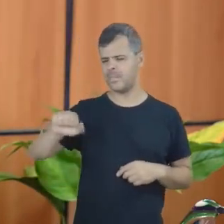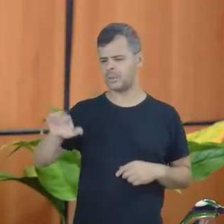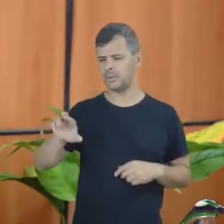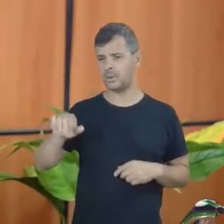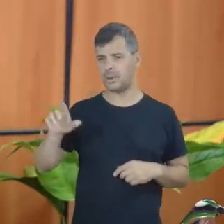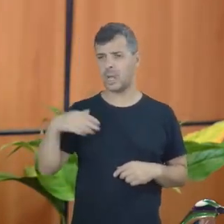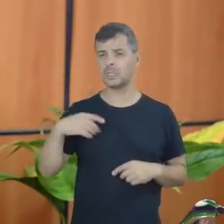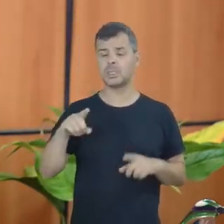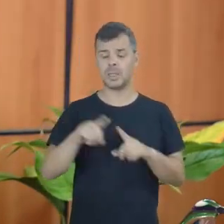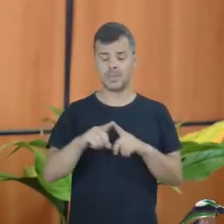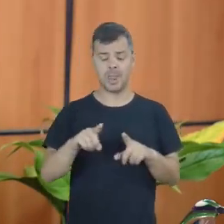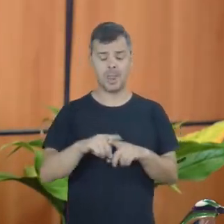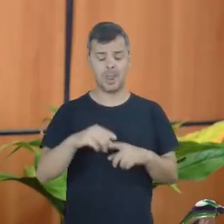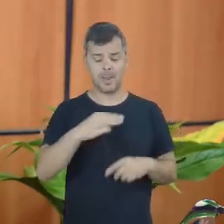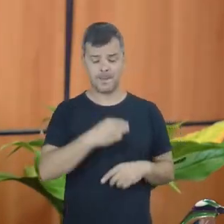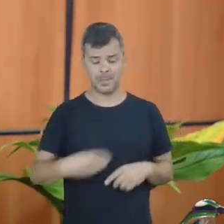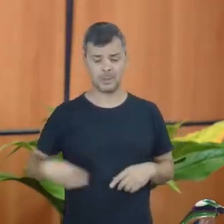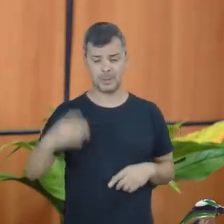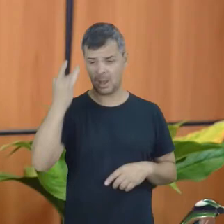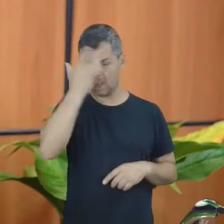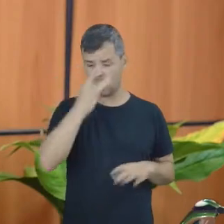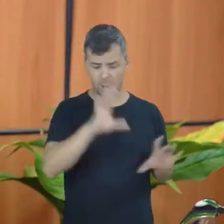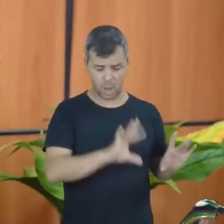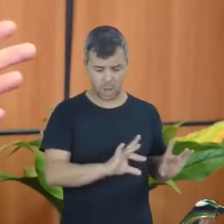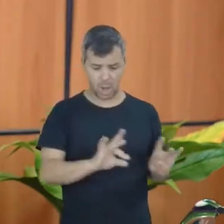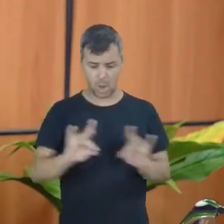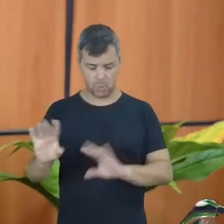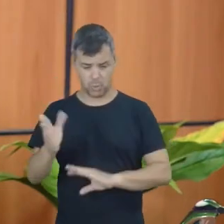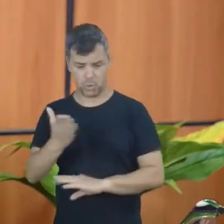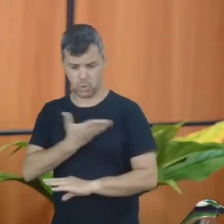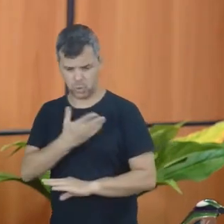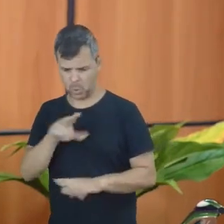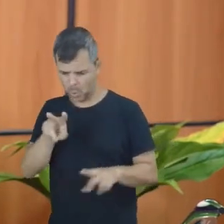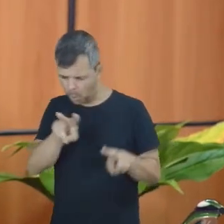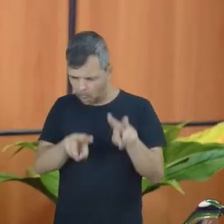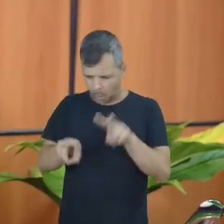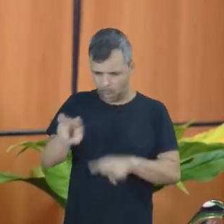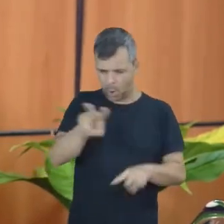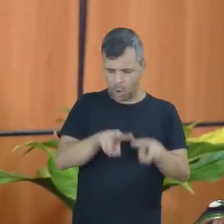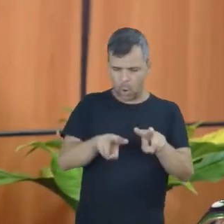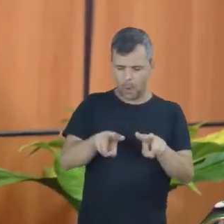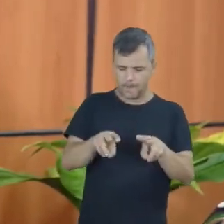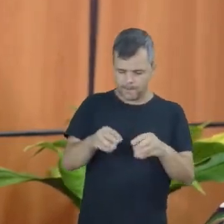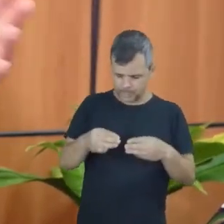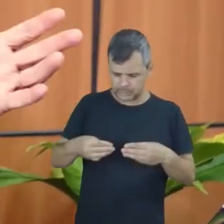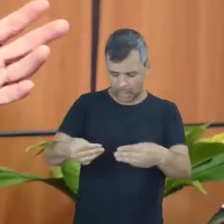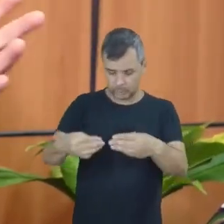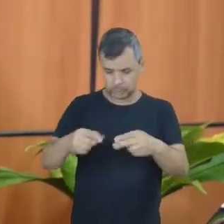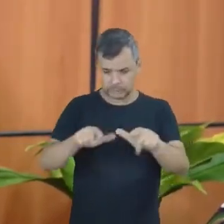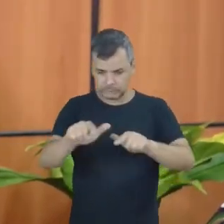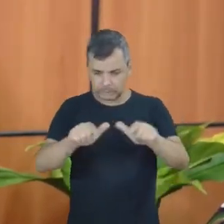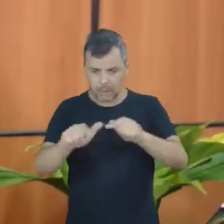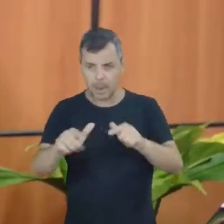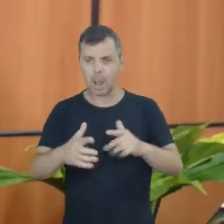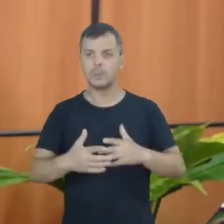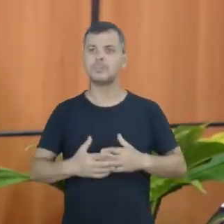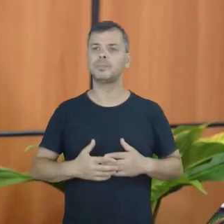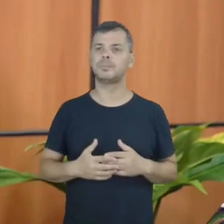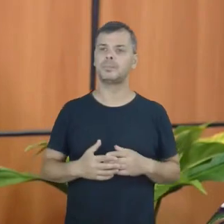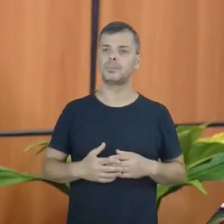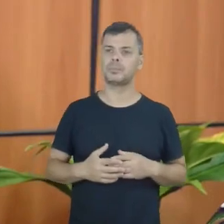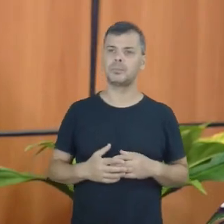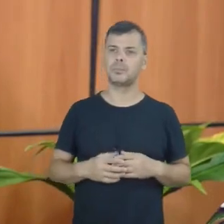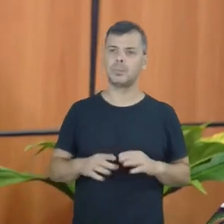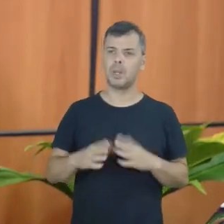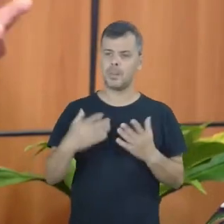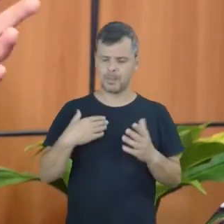debate, o ministro Haddad que acompanha, é muito parceiro em olhar isso, o Ministério do Trabalho que olha, né,